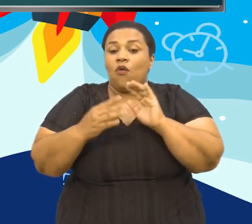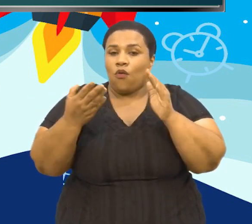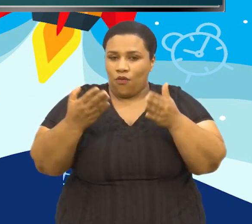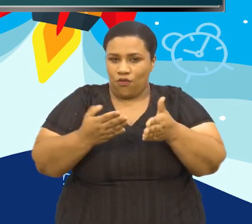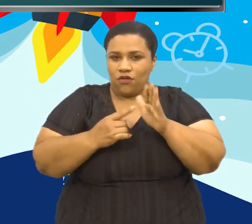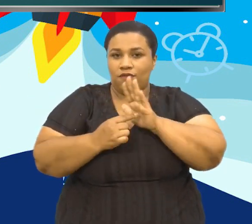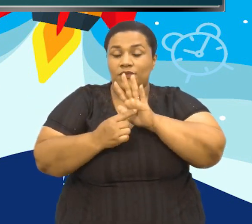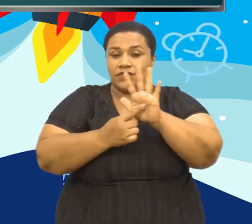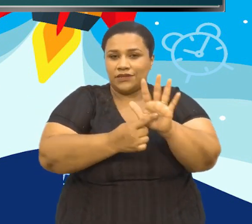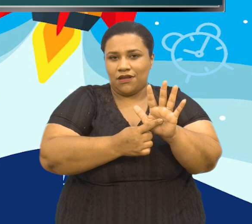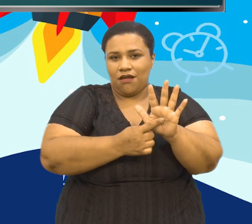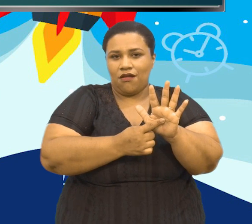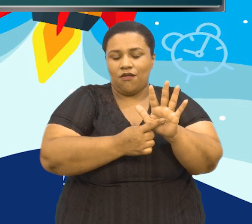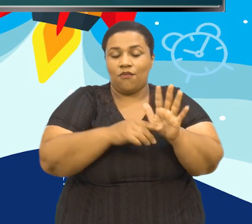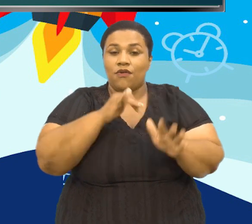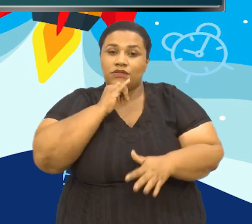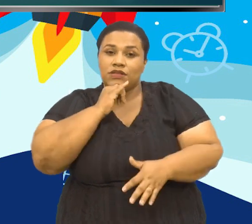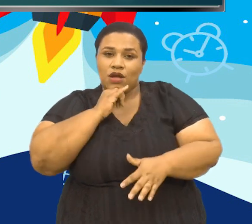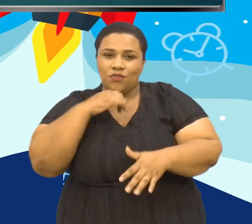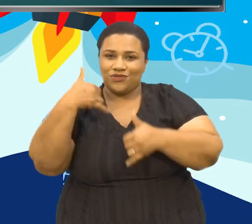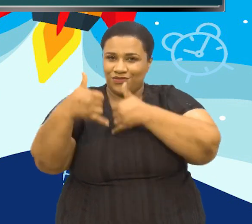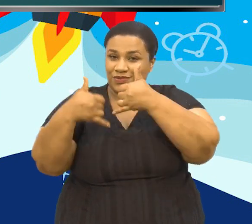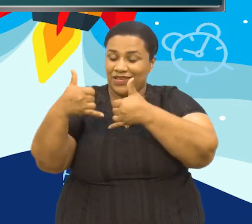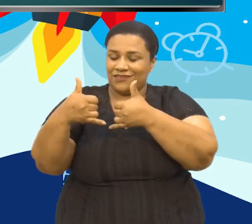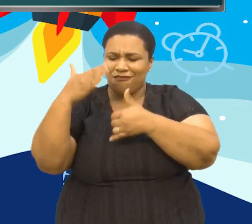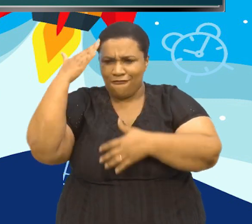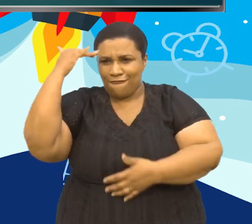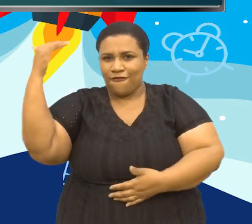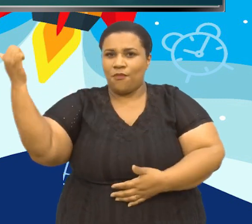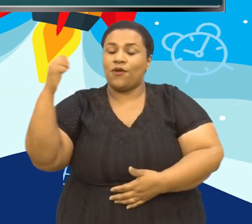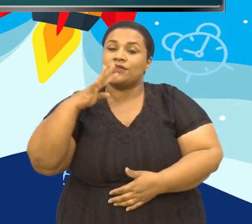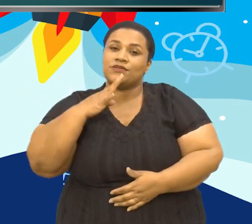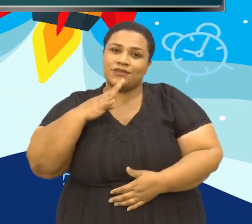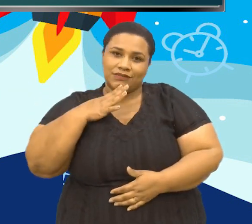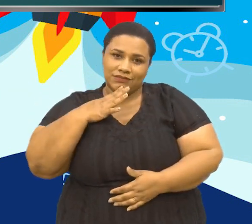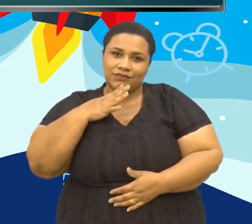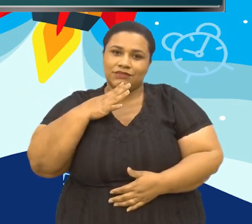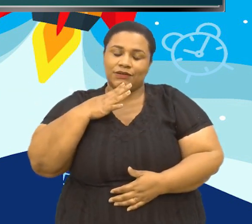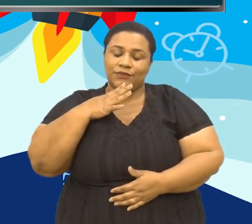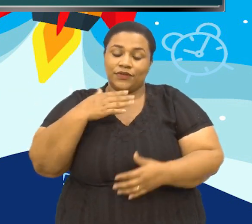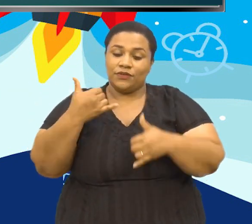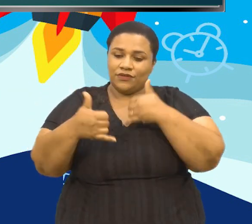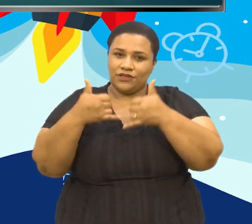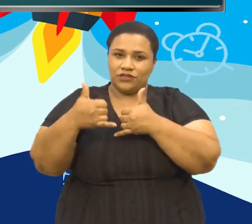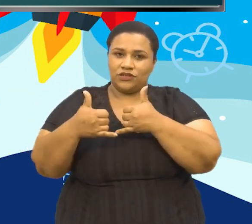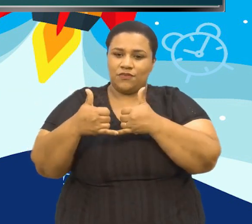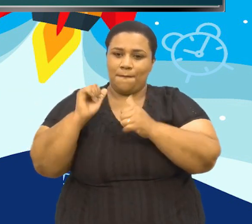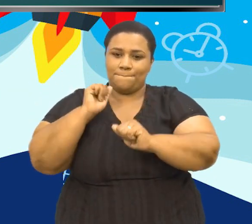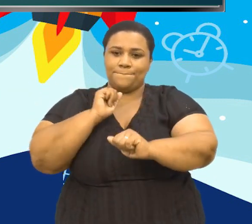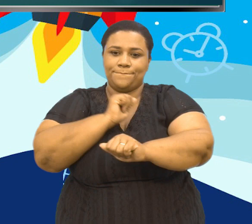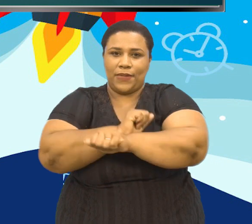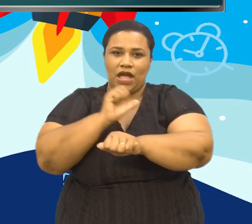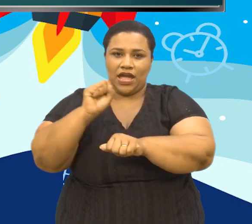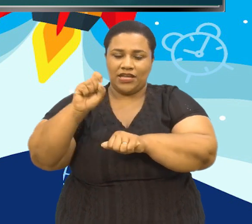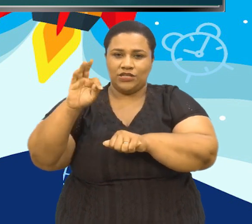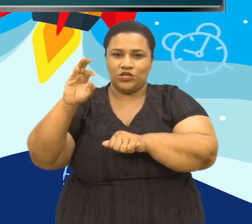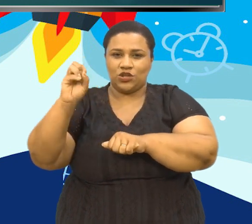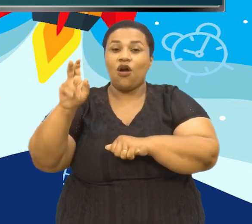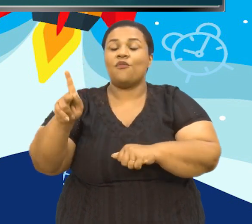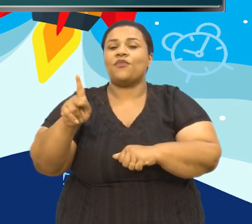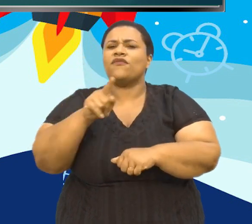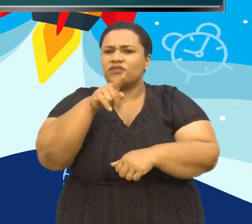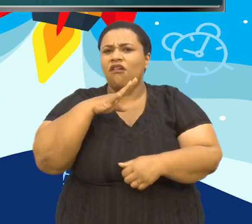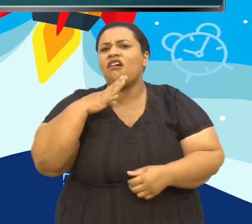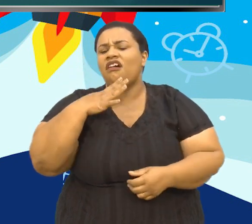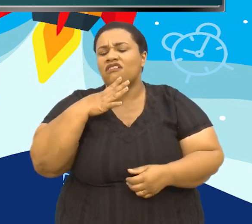de uma brincadeira que ela é bem famosa, uma brincadeira conhecida. Essa brincadeira, ela se chama Stop. Vocês já